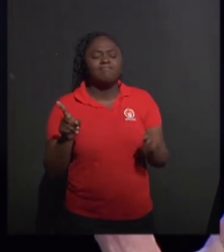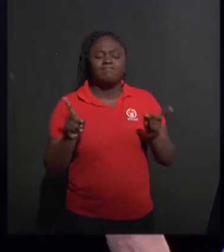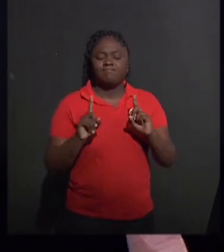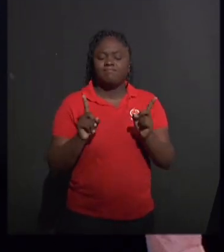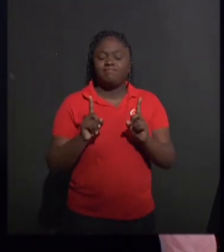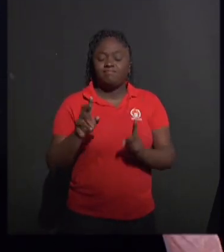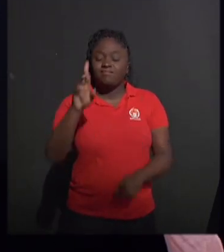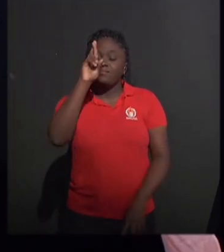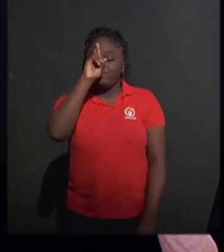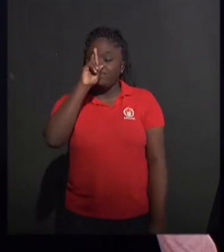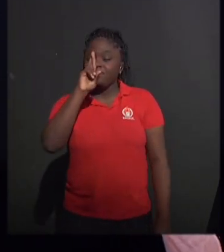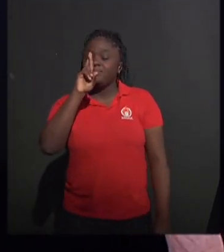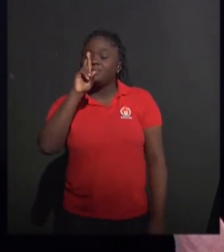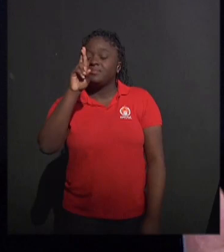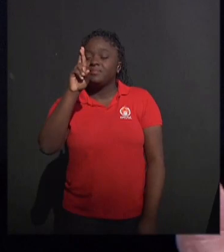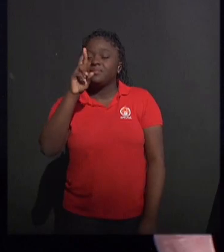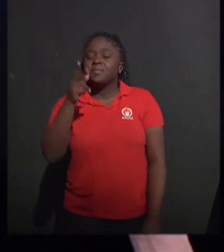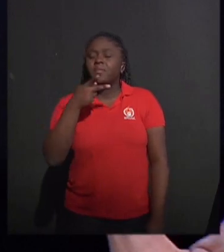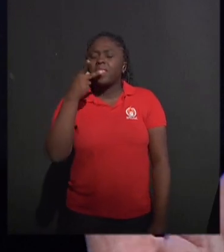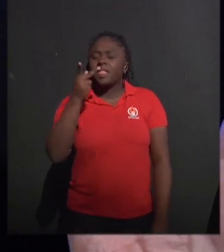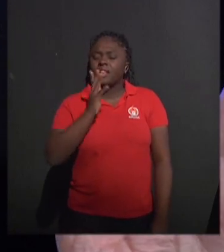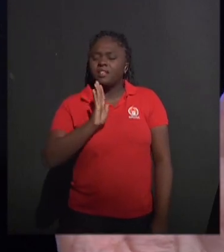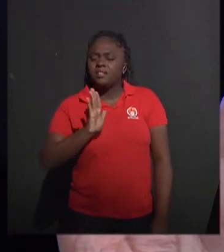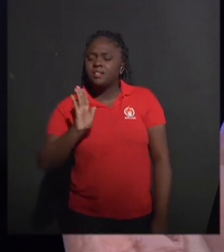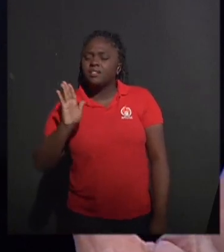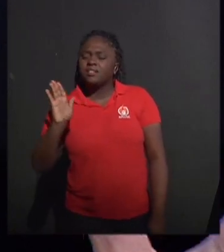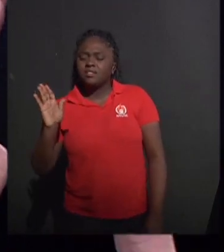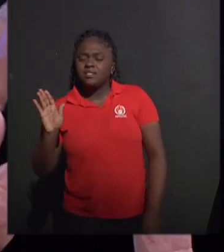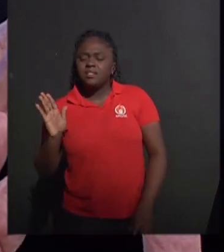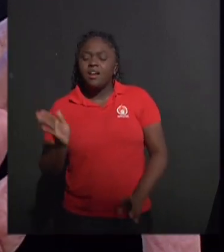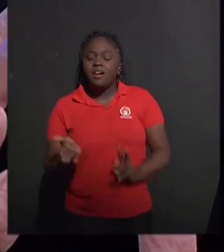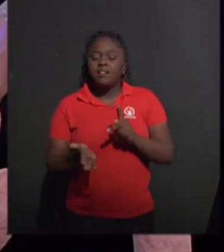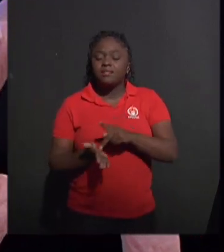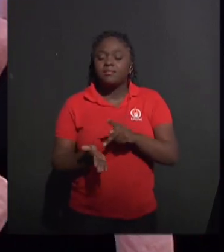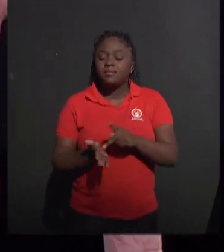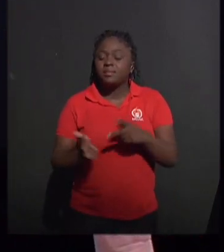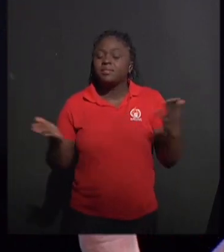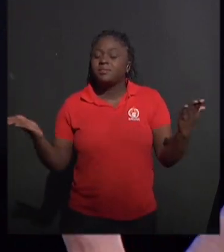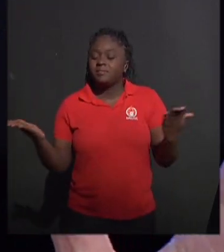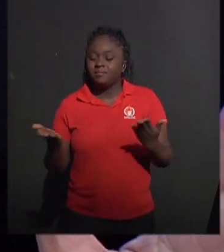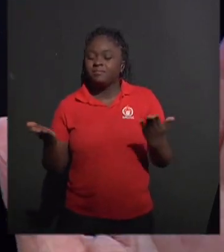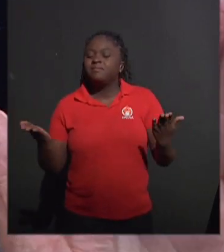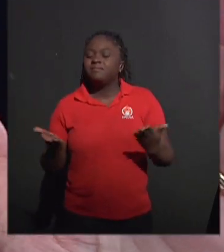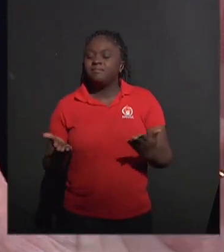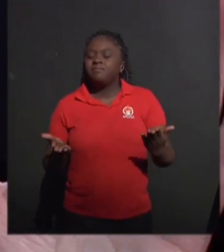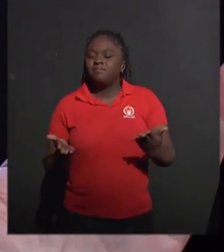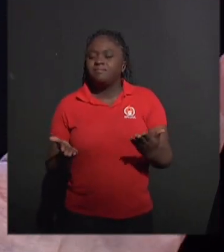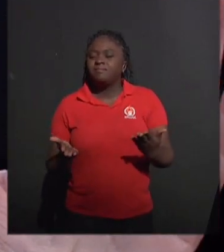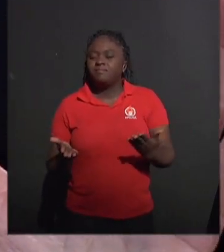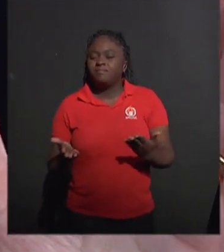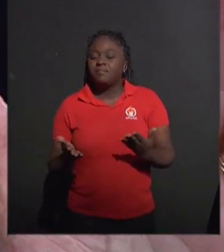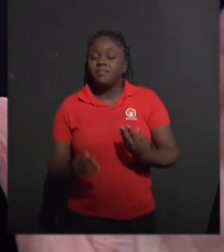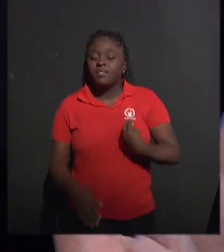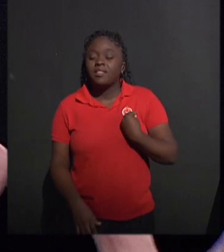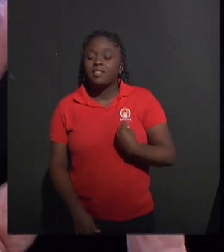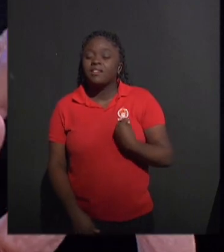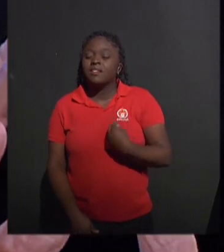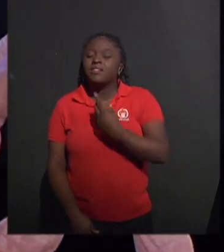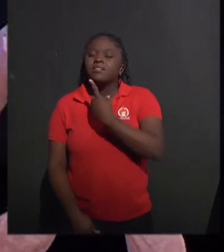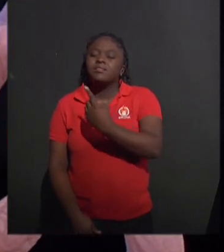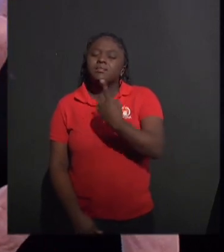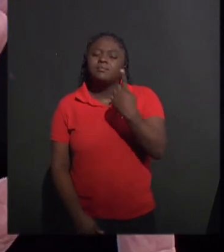Senhor, que essa promessa se torne realidade agora, na vida de cada